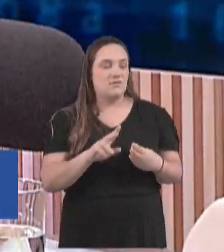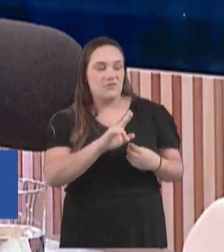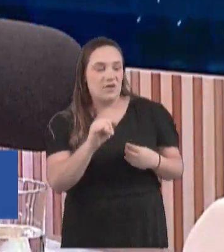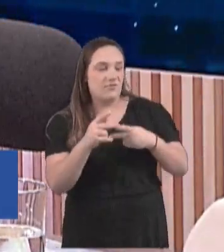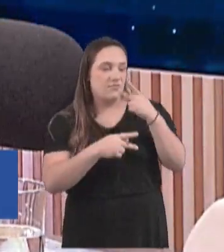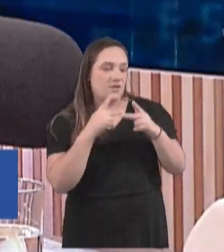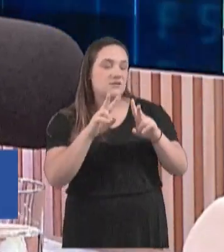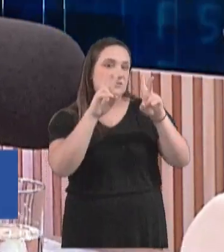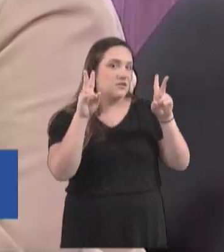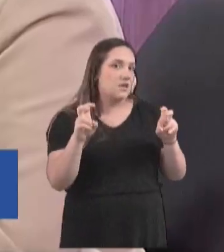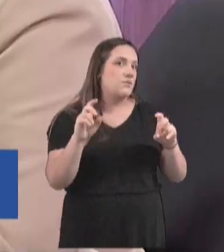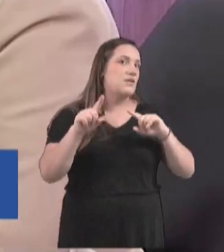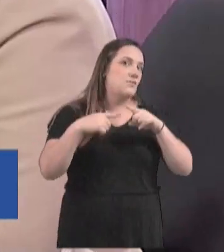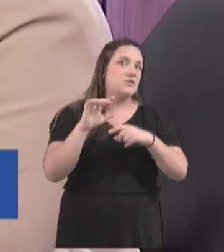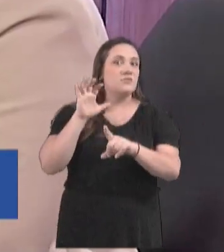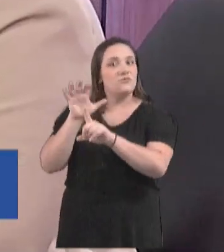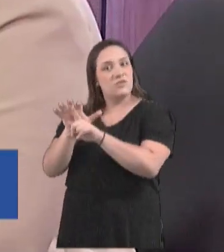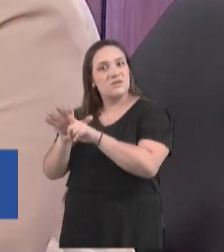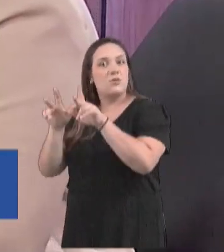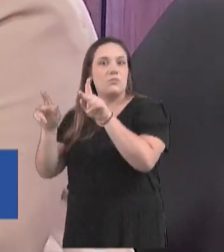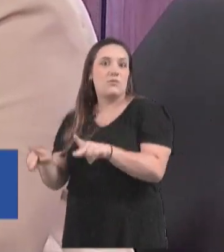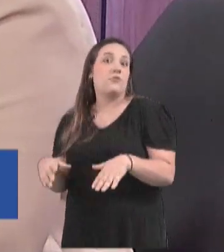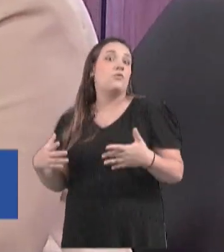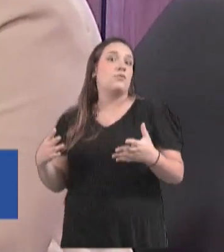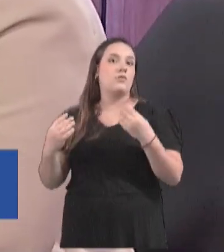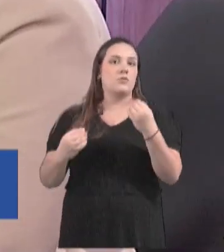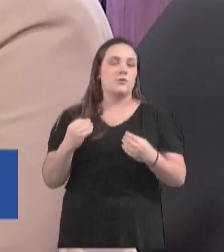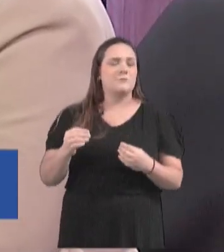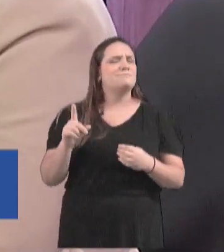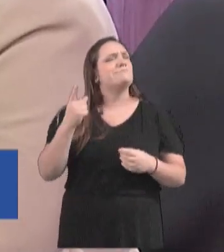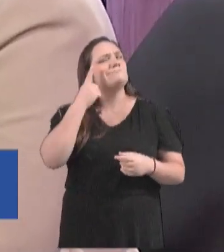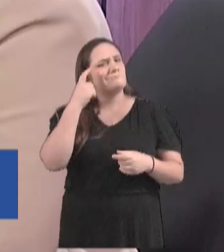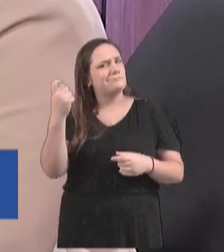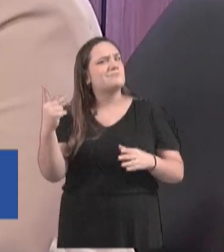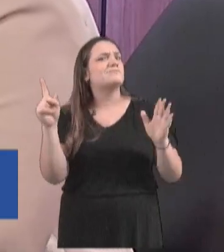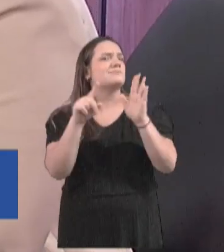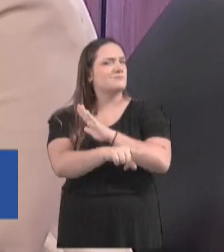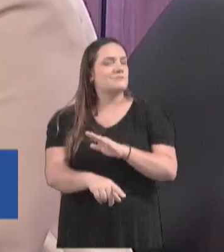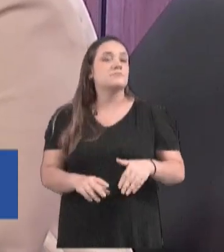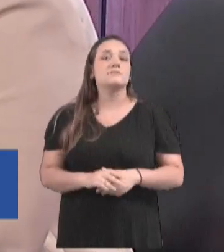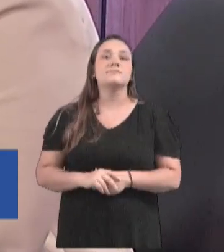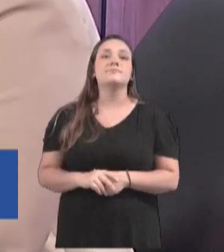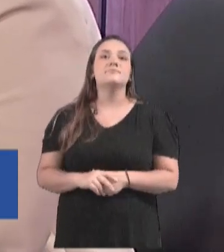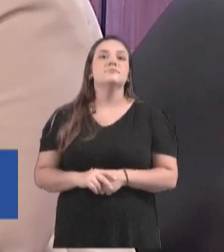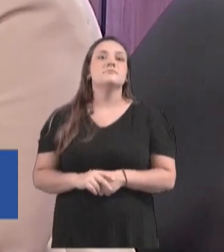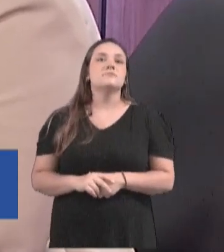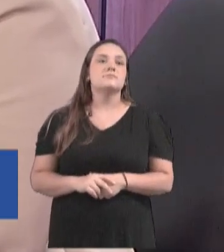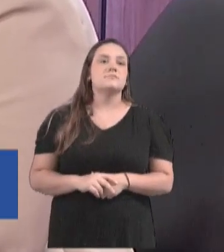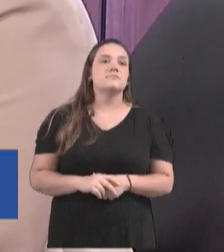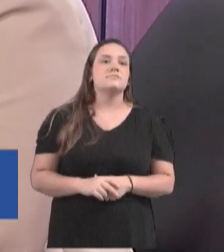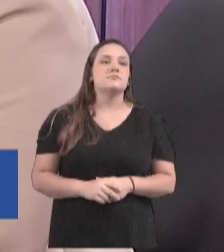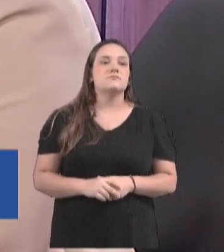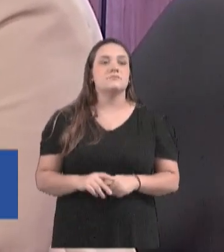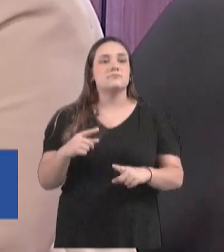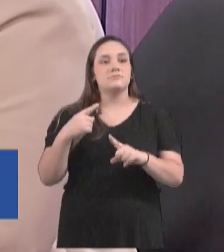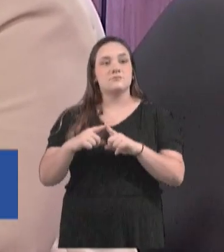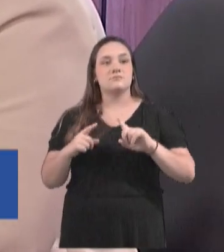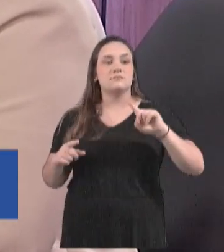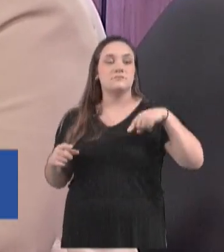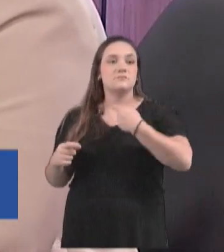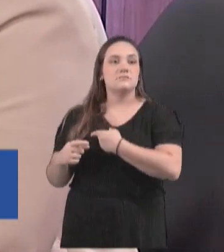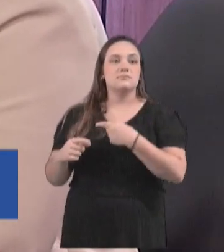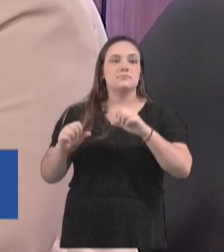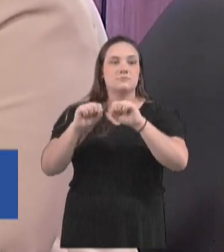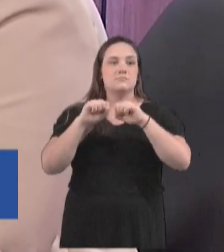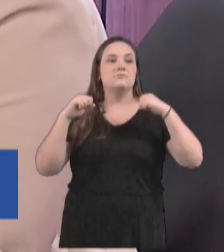e chegar na ponta? Sim, é interessante sua pergunta, porque os nossos seminários,